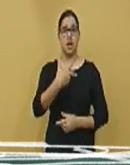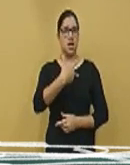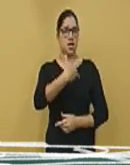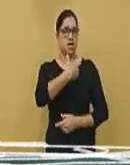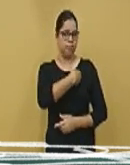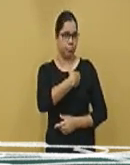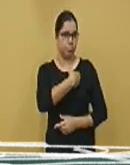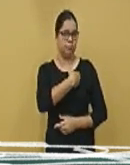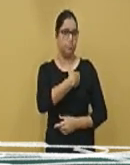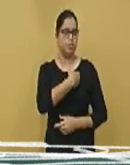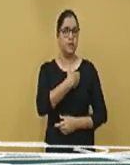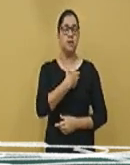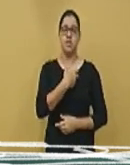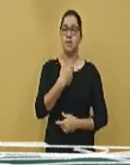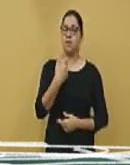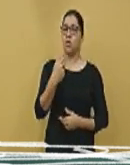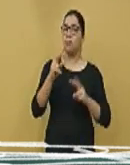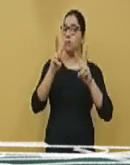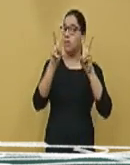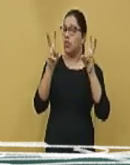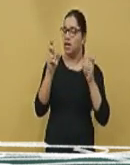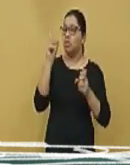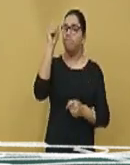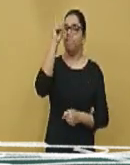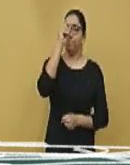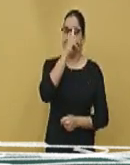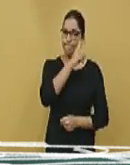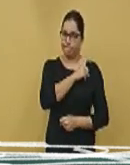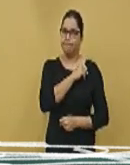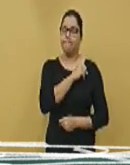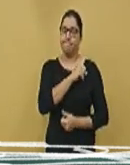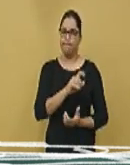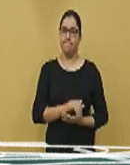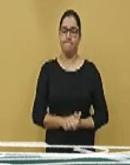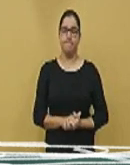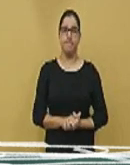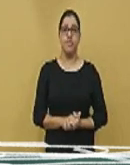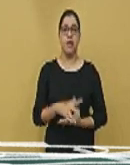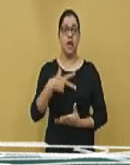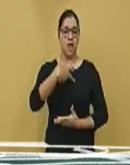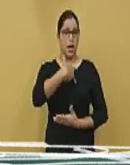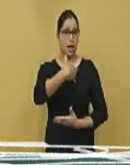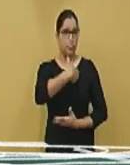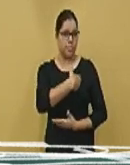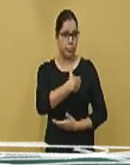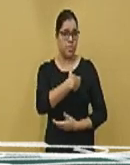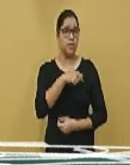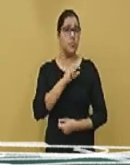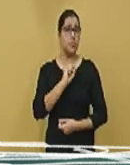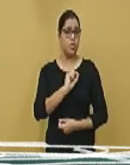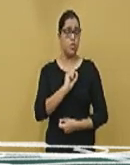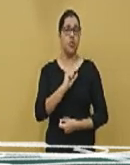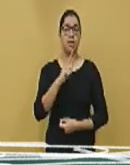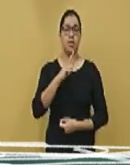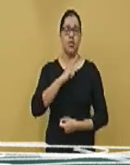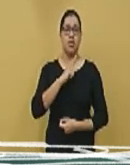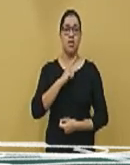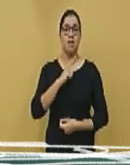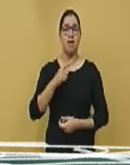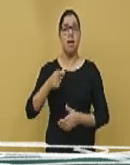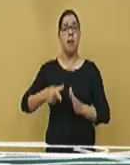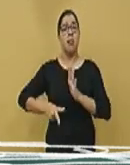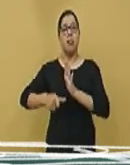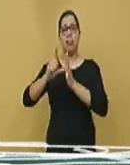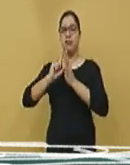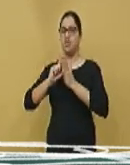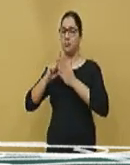se agregarem, porque é um tema muito difícil. Mas o suicídio tem toda uma parte anterior que nós temos que